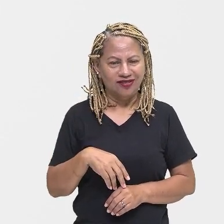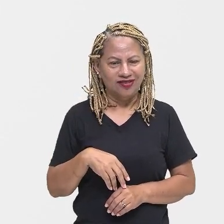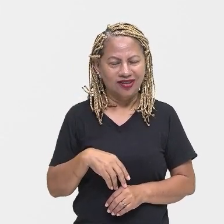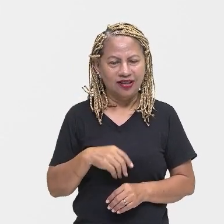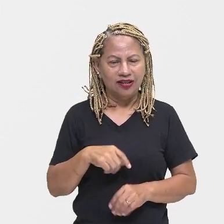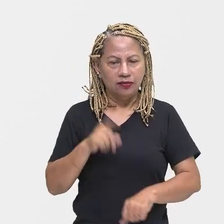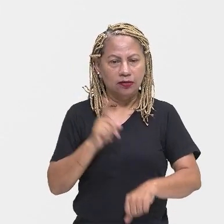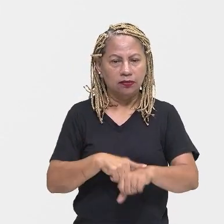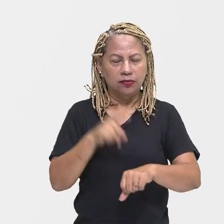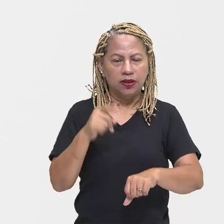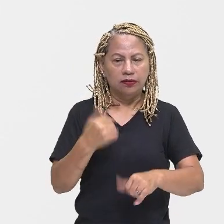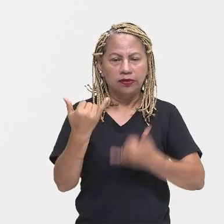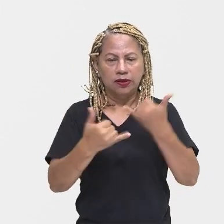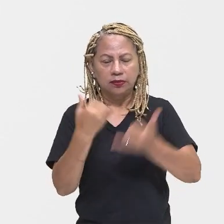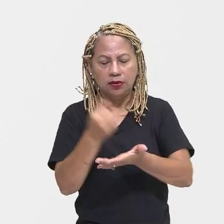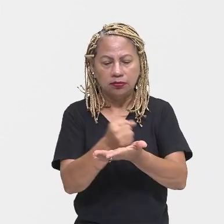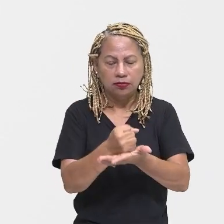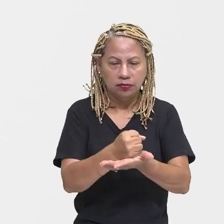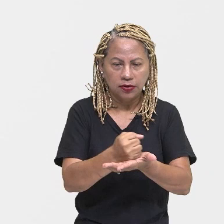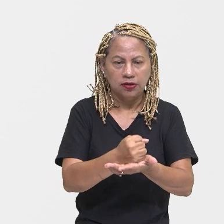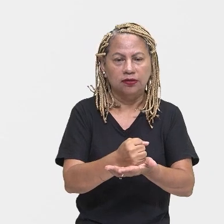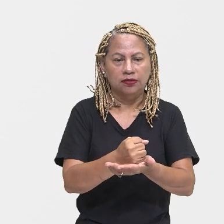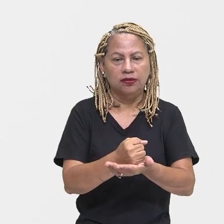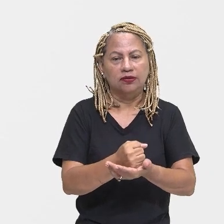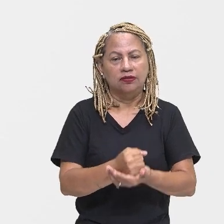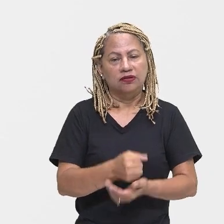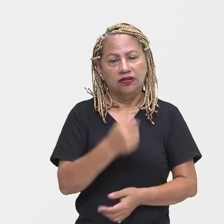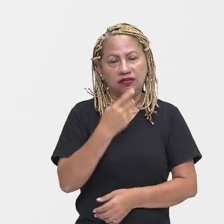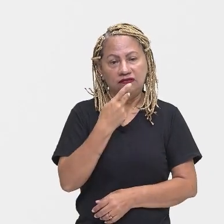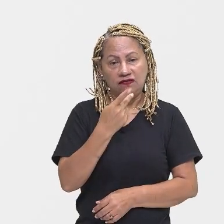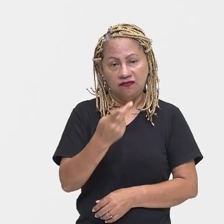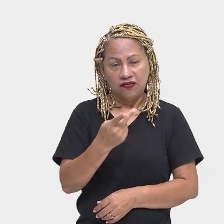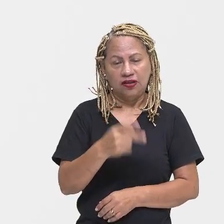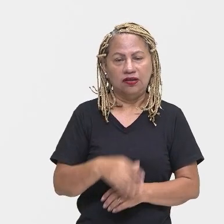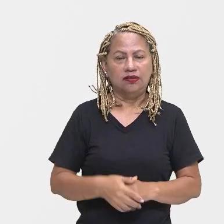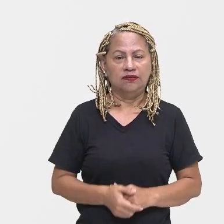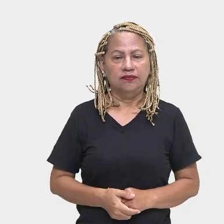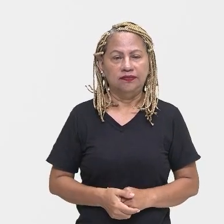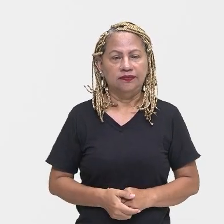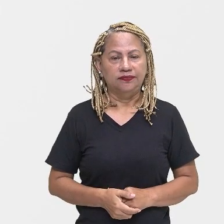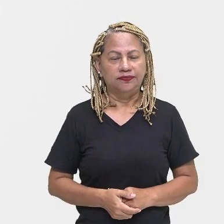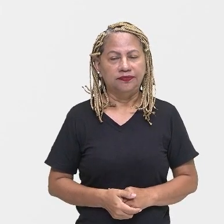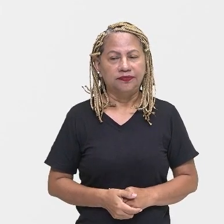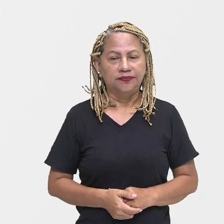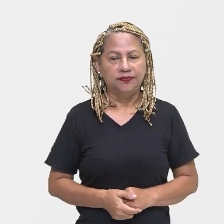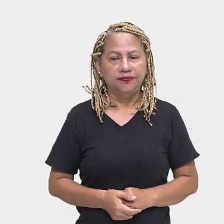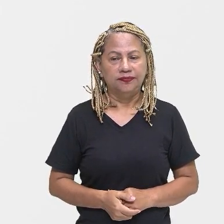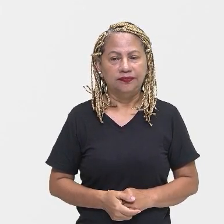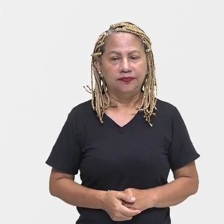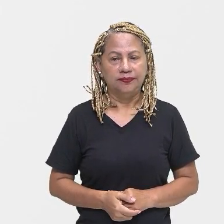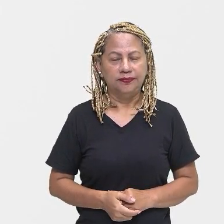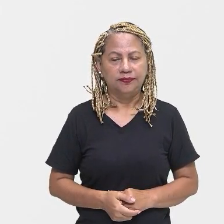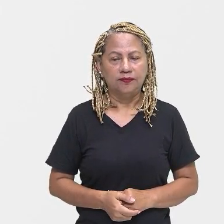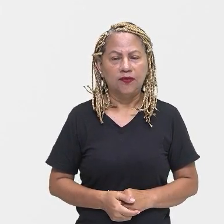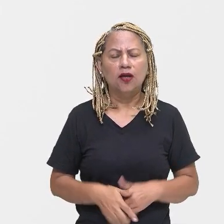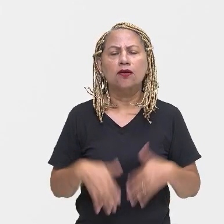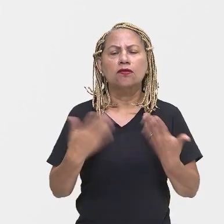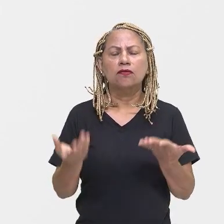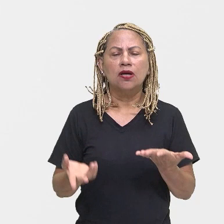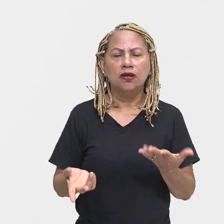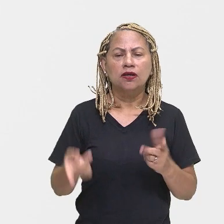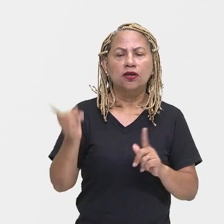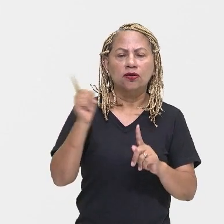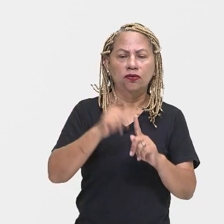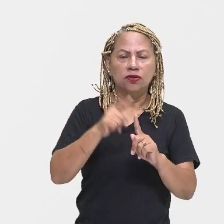numa missão, que é chamado de quest. Bom, vamos ver agora quais os tipos de